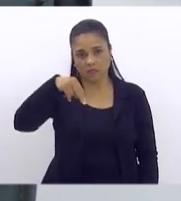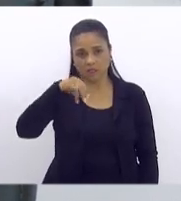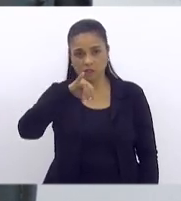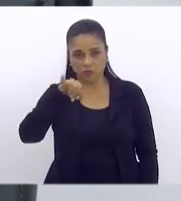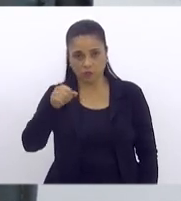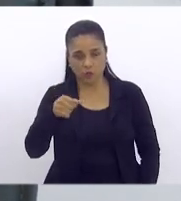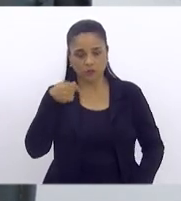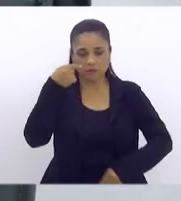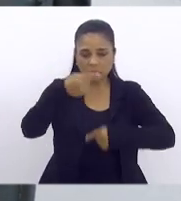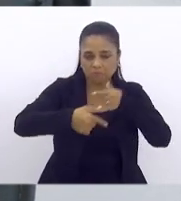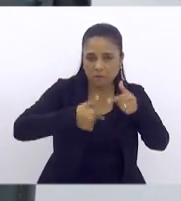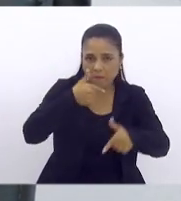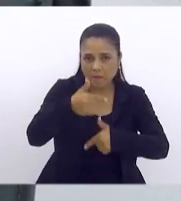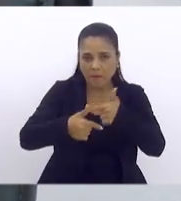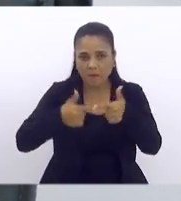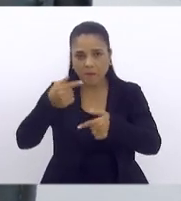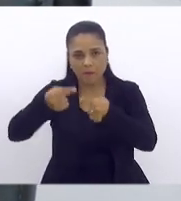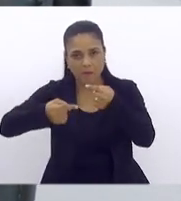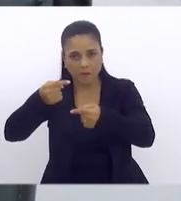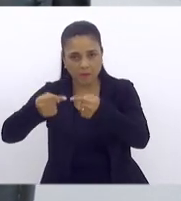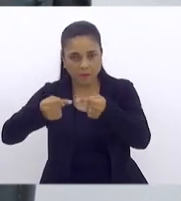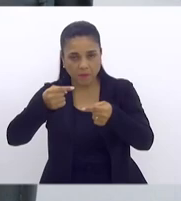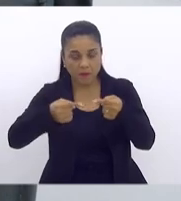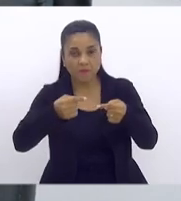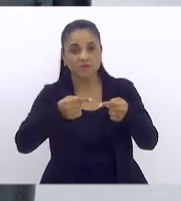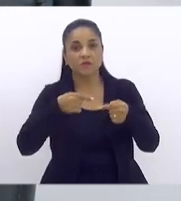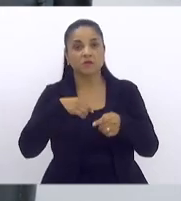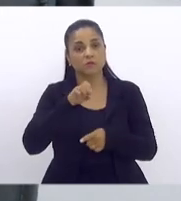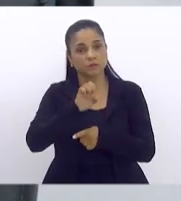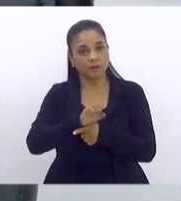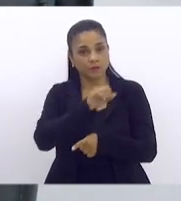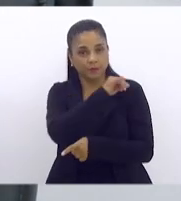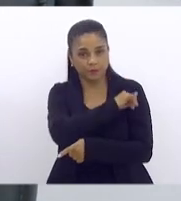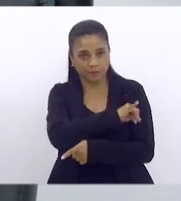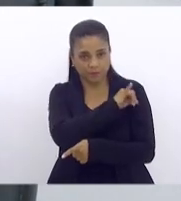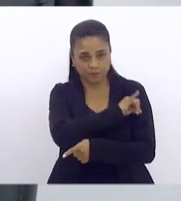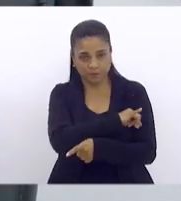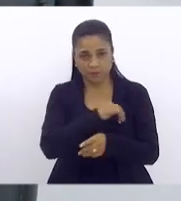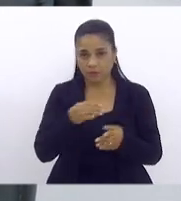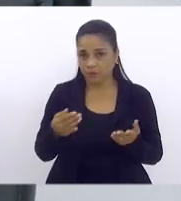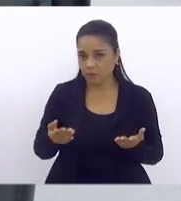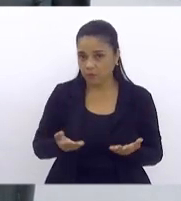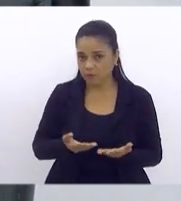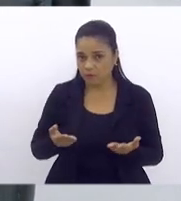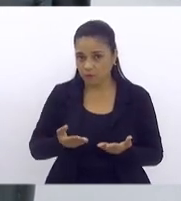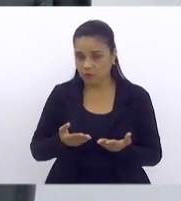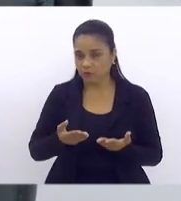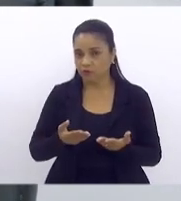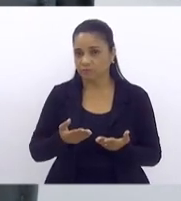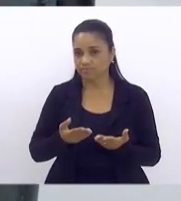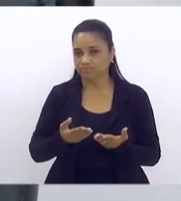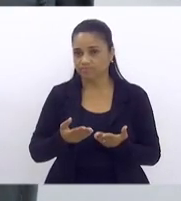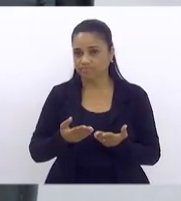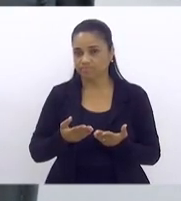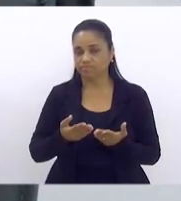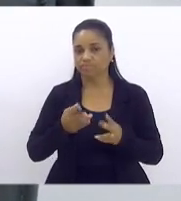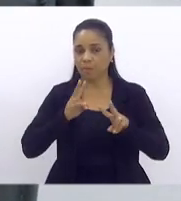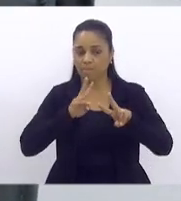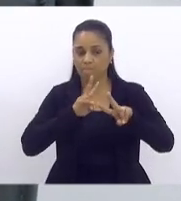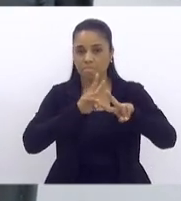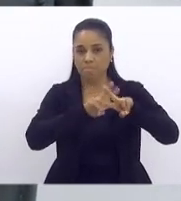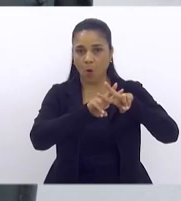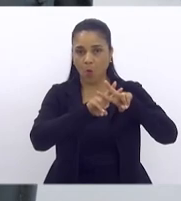esse debate nacionalmente, e o Rio de Janeiro, que hoje tem o recorde de